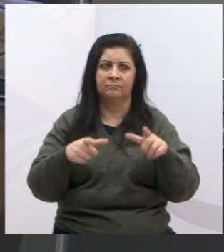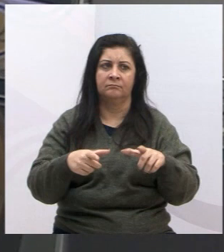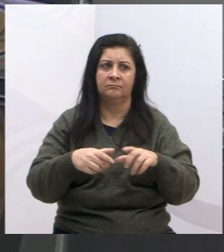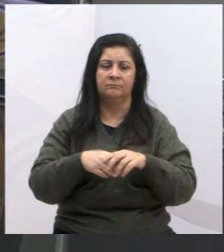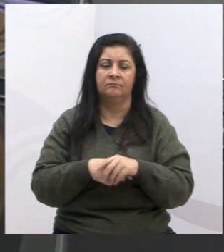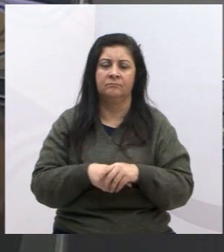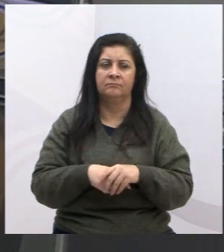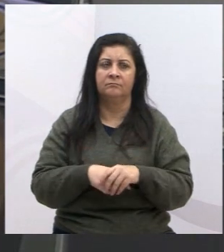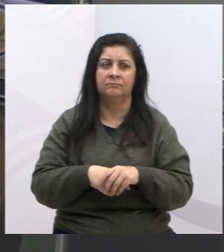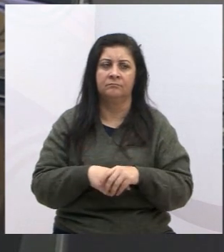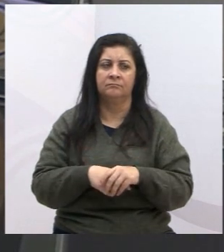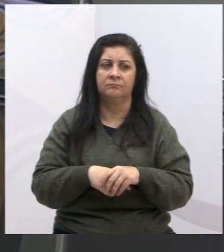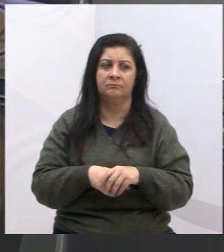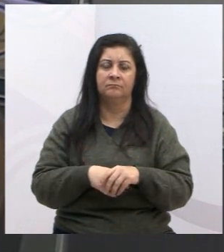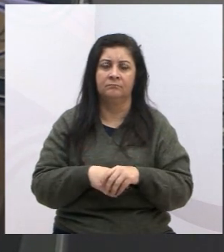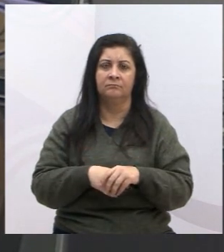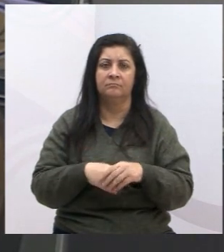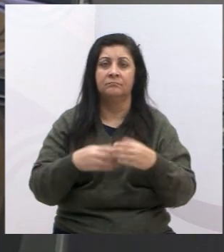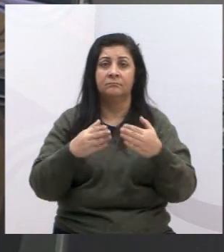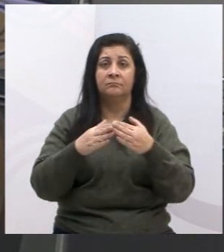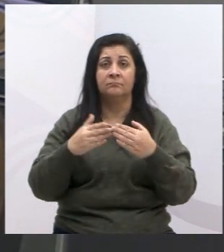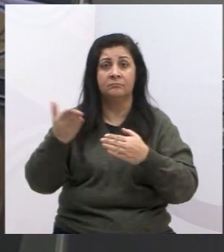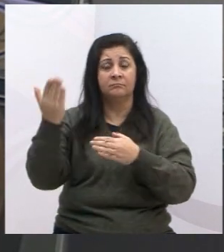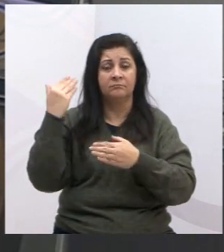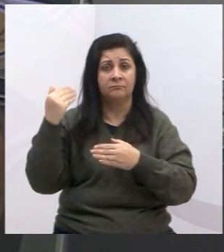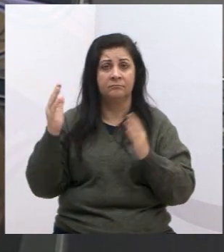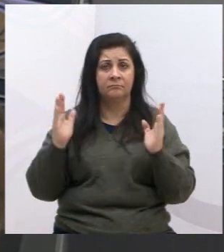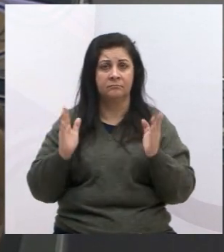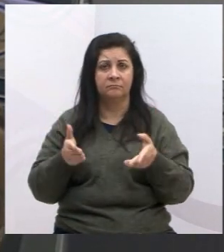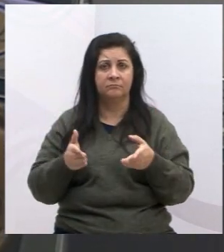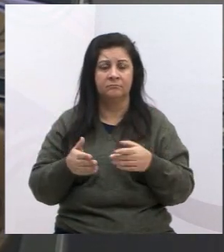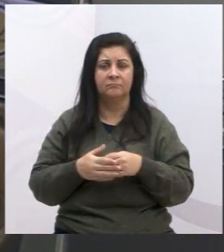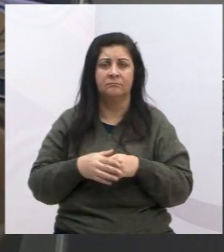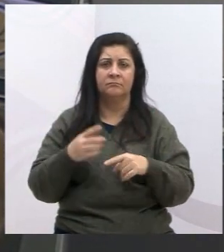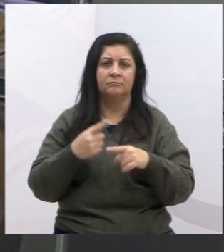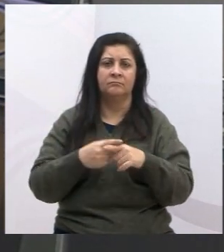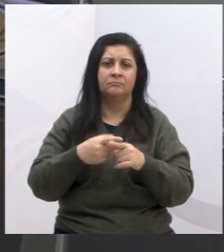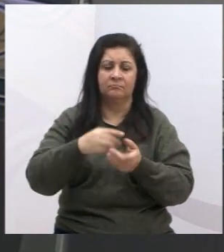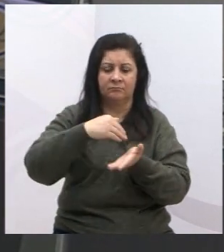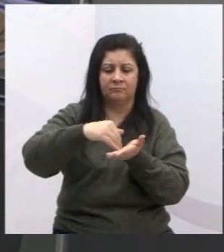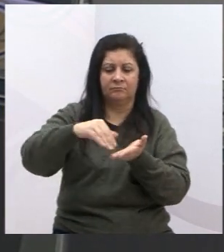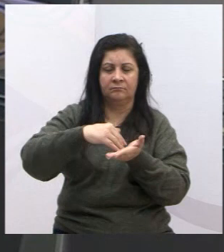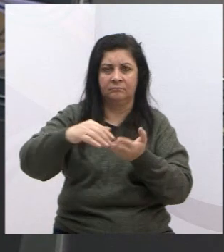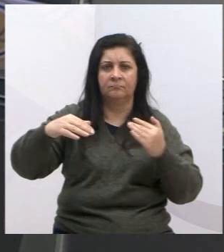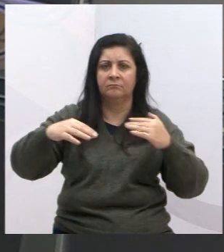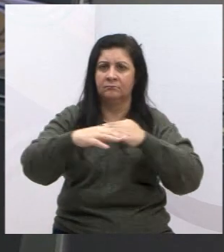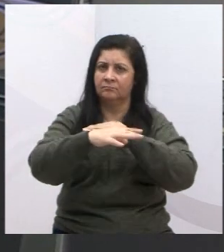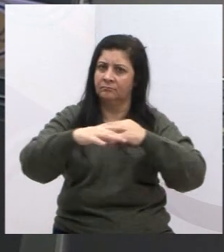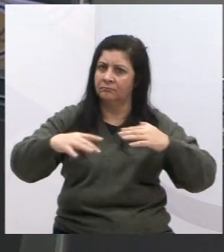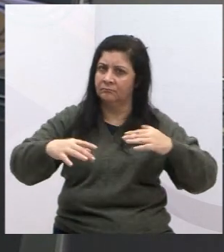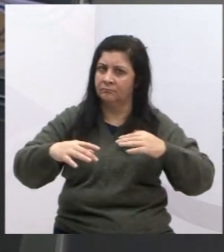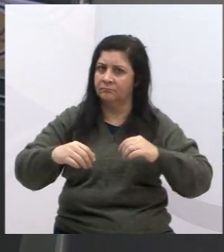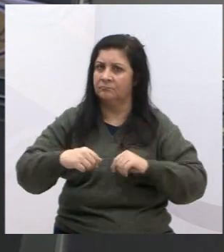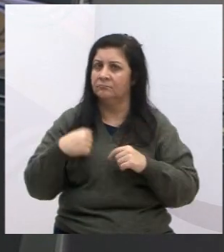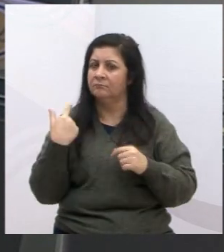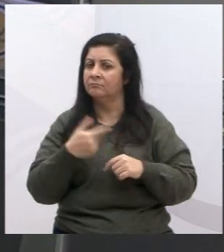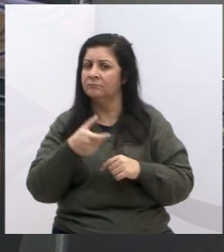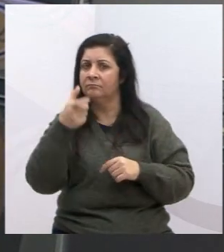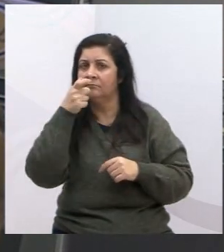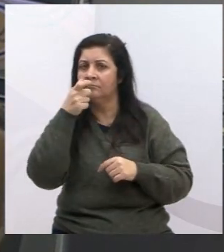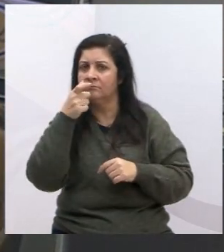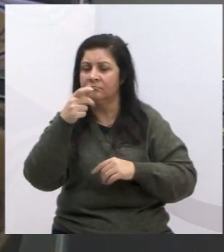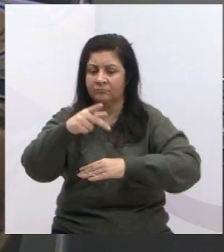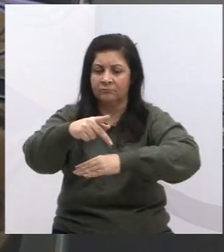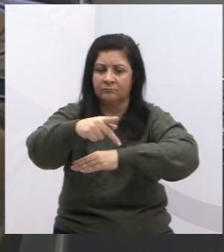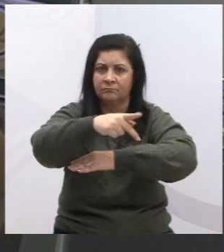relação até ao pedido anterior, porque quando eu cito a Secretaria de Mobilidade Urbana, a gente pega um caso concreto que foi da